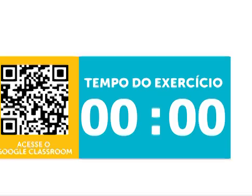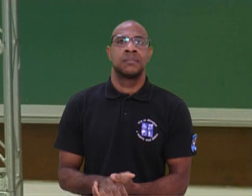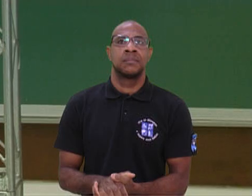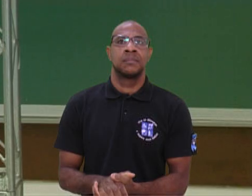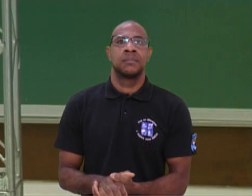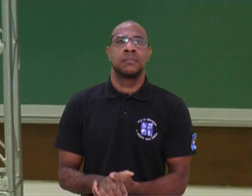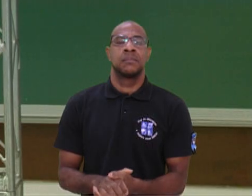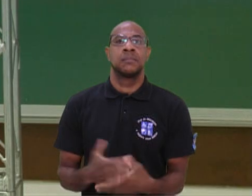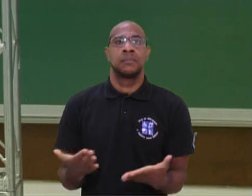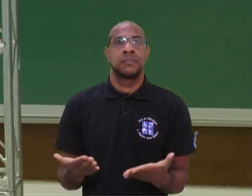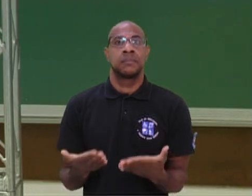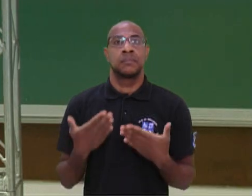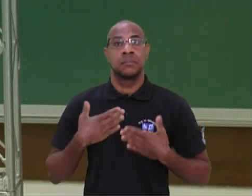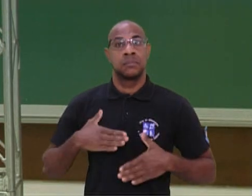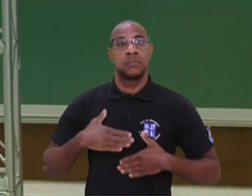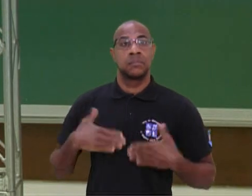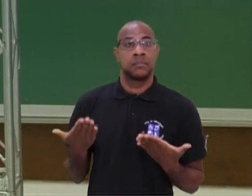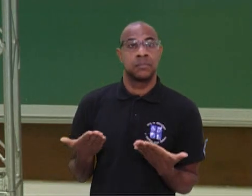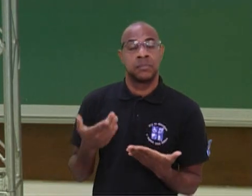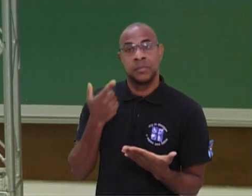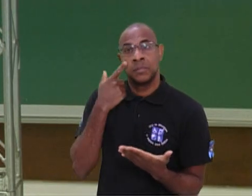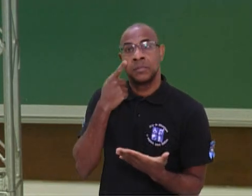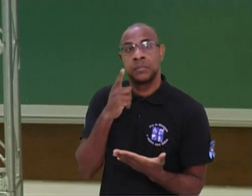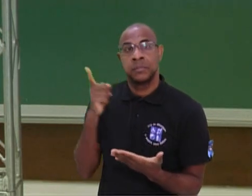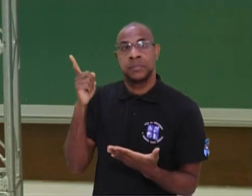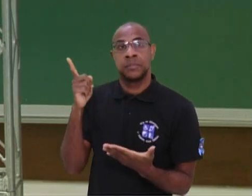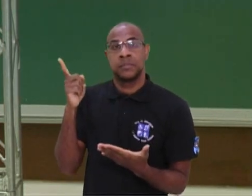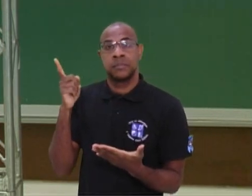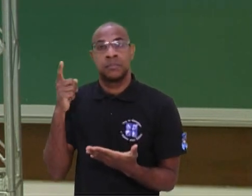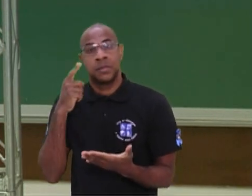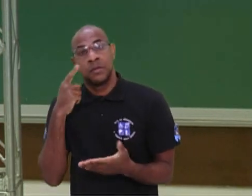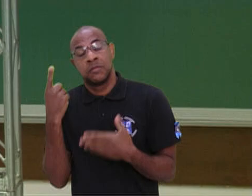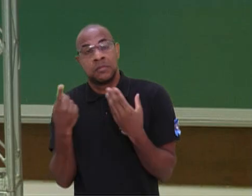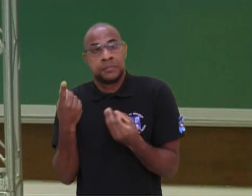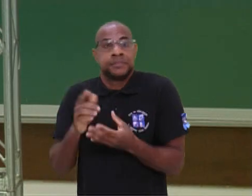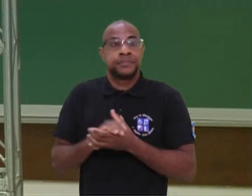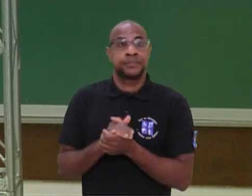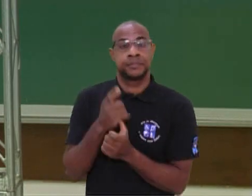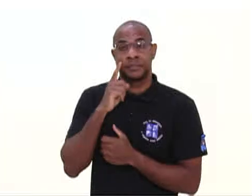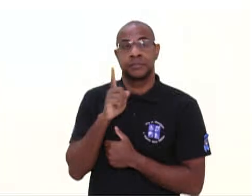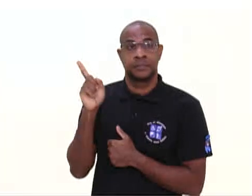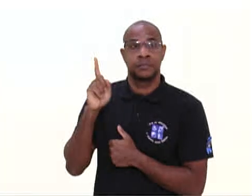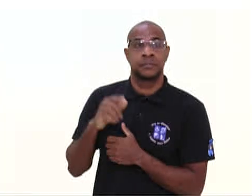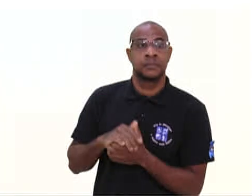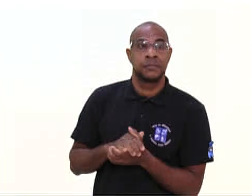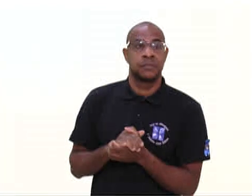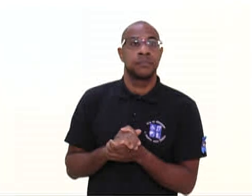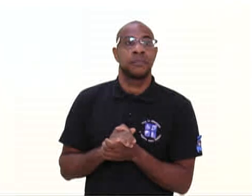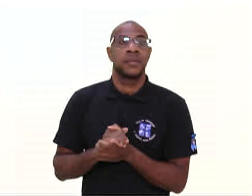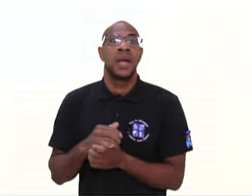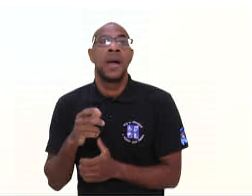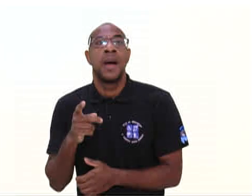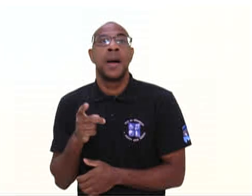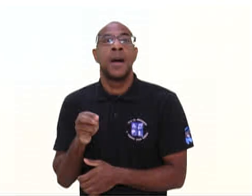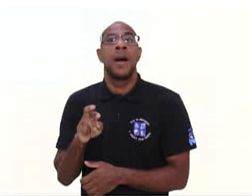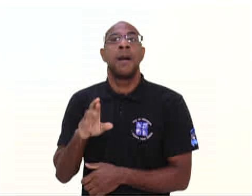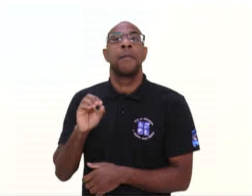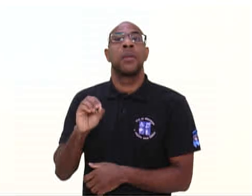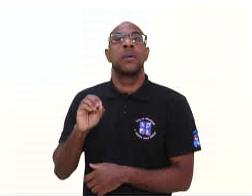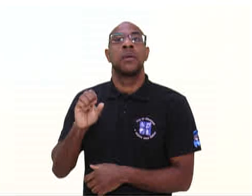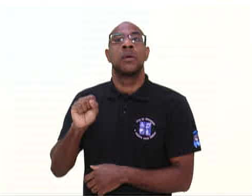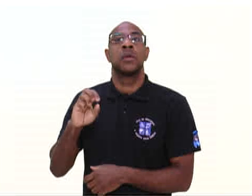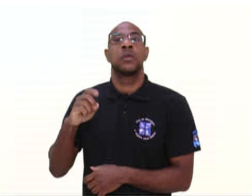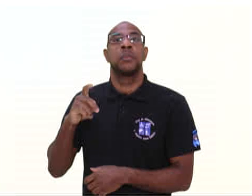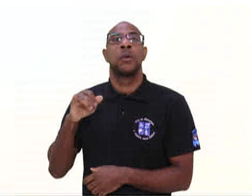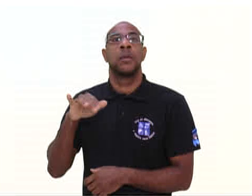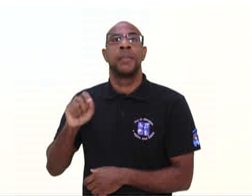Gente, tranquilo, né? Vamos às nossas hipóteses de leitura. A prosopopeia humaniza o rio e lhe